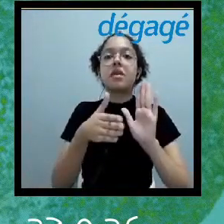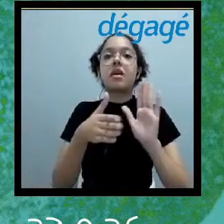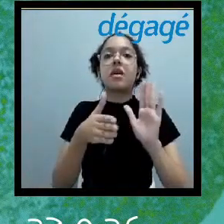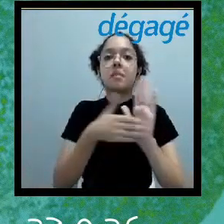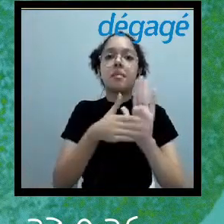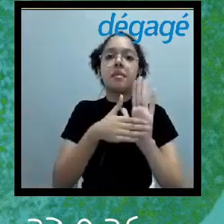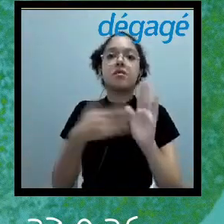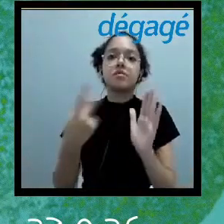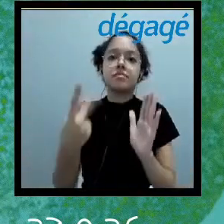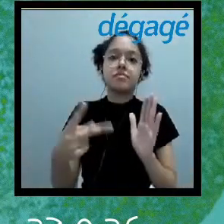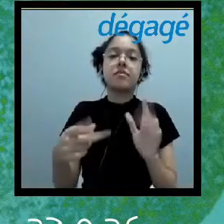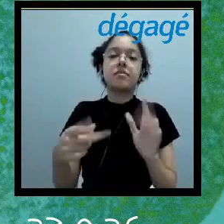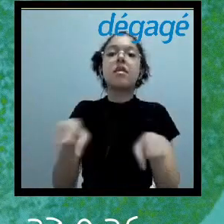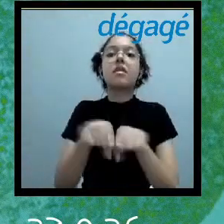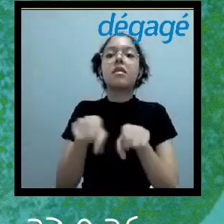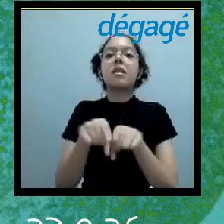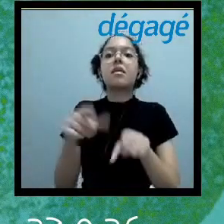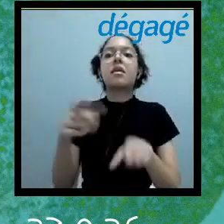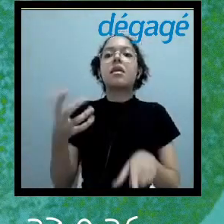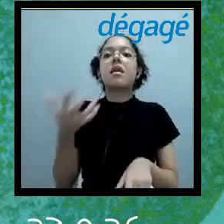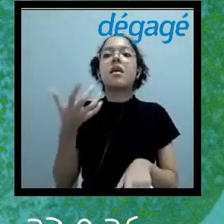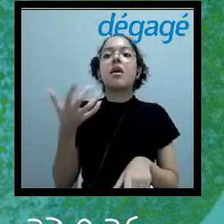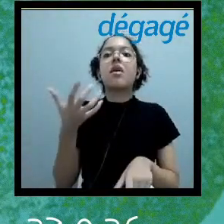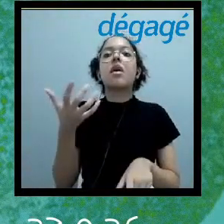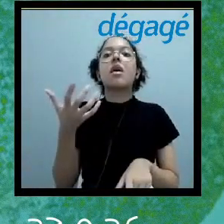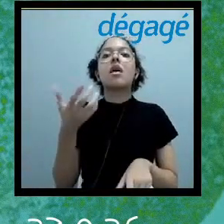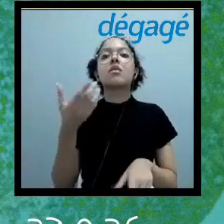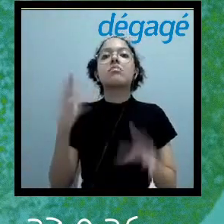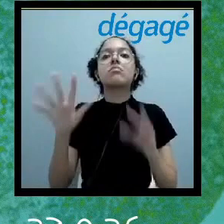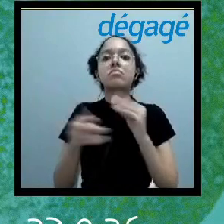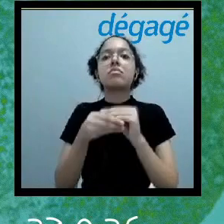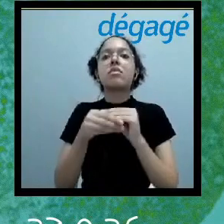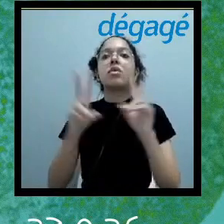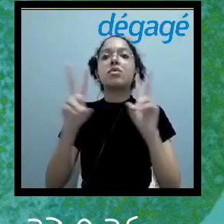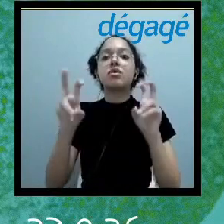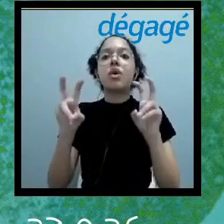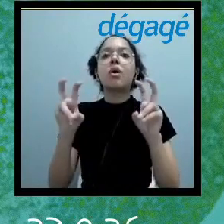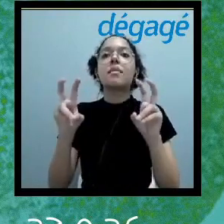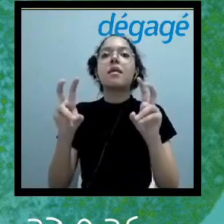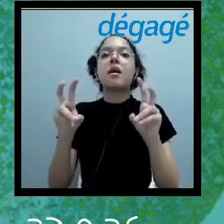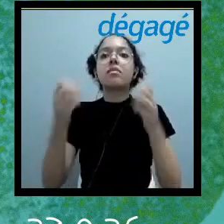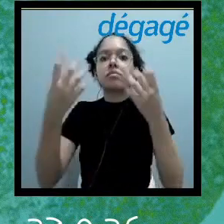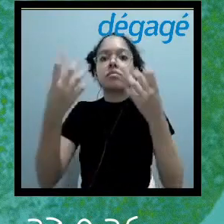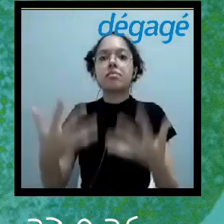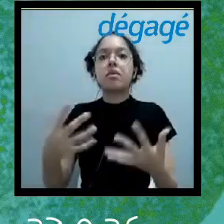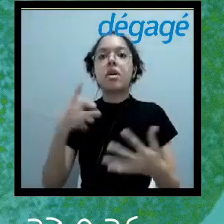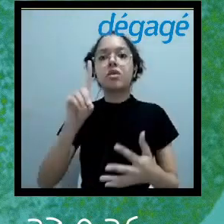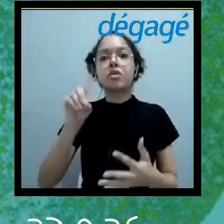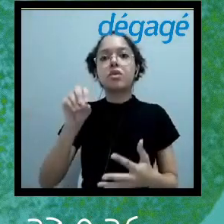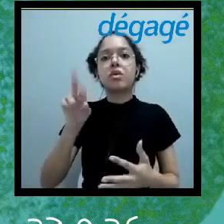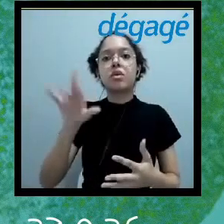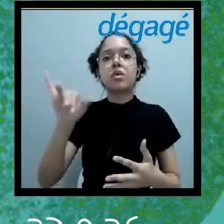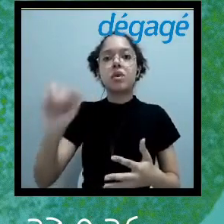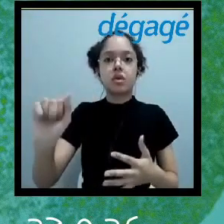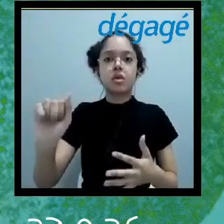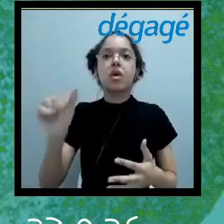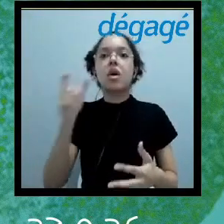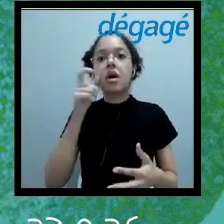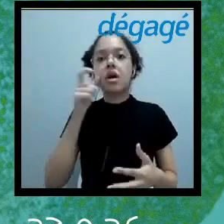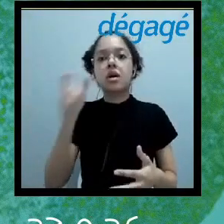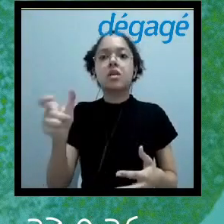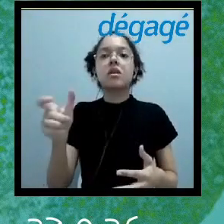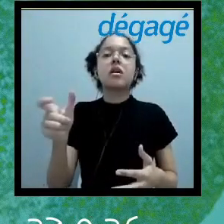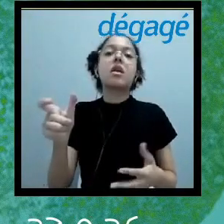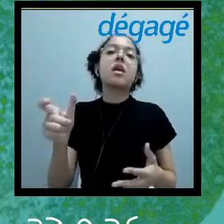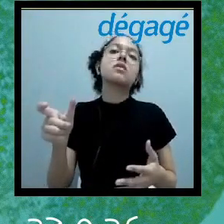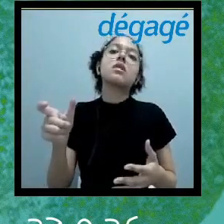fala do Dória, que é... Eu fiquei muito... Achei muito interessante a fala dele,